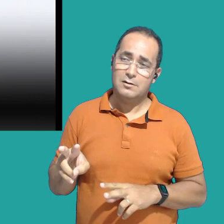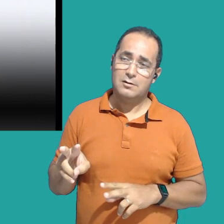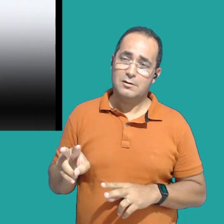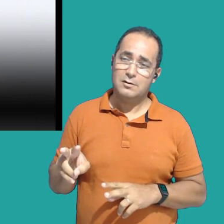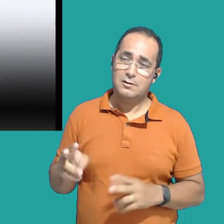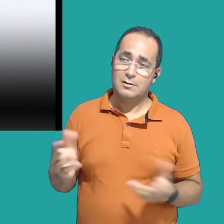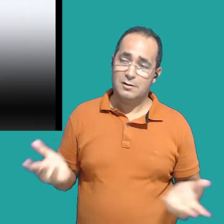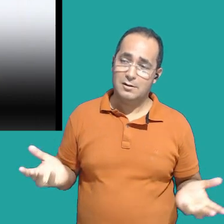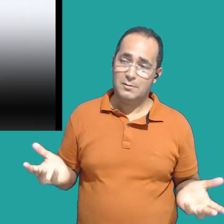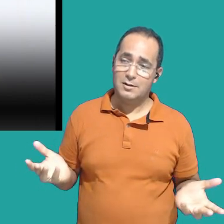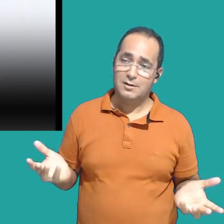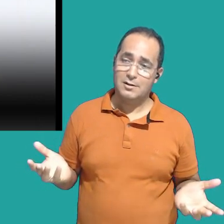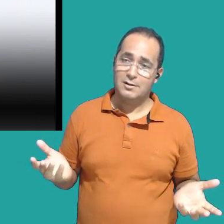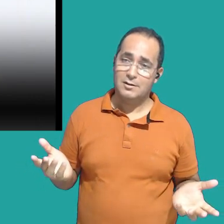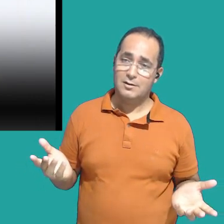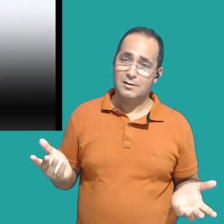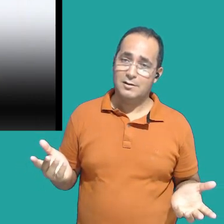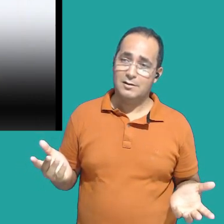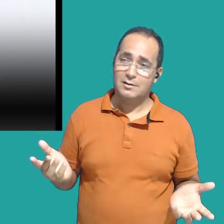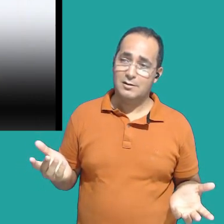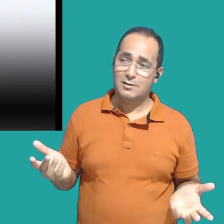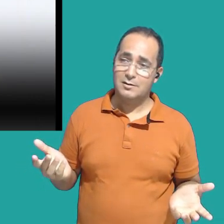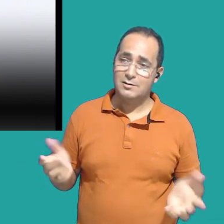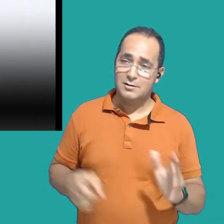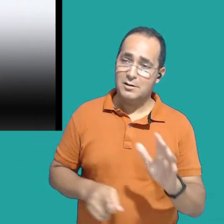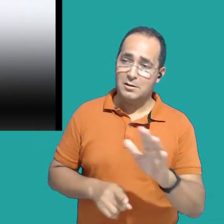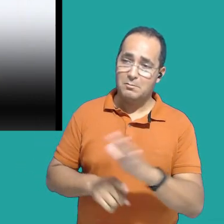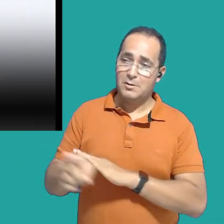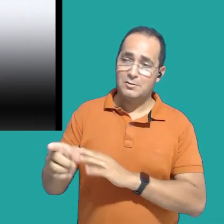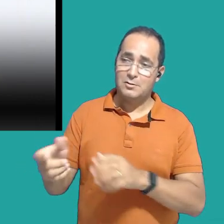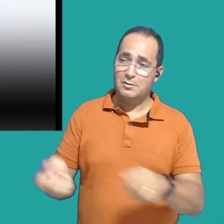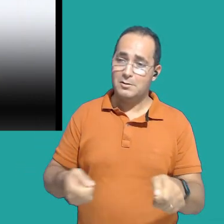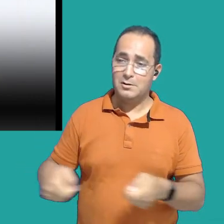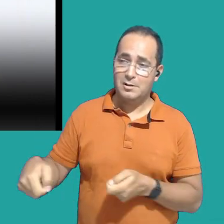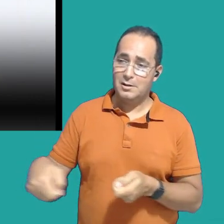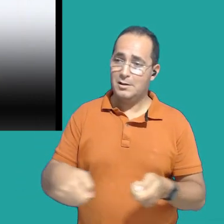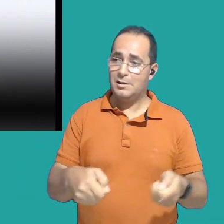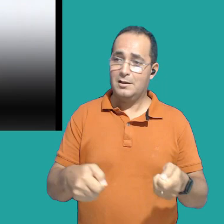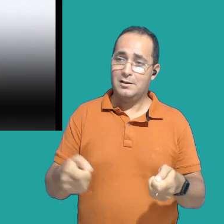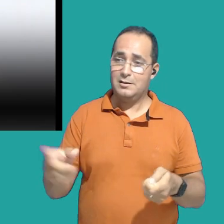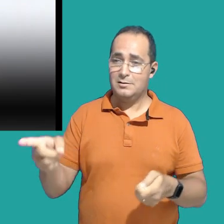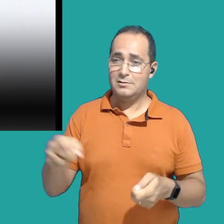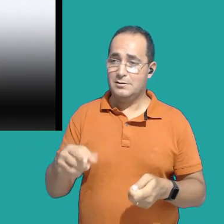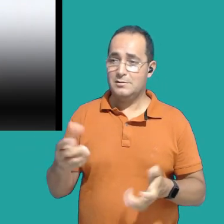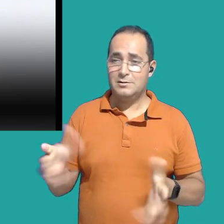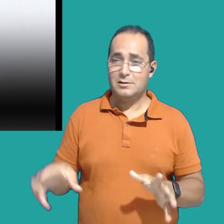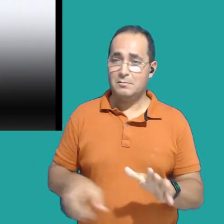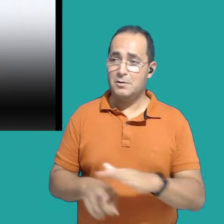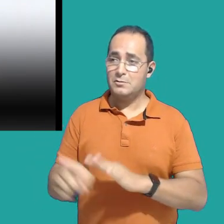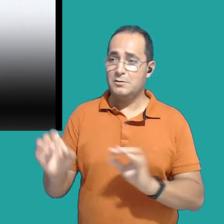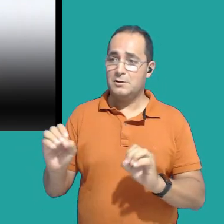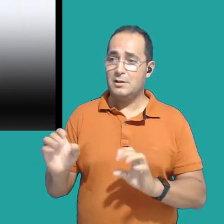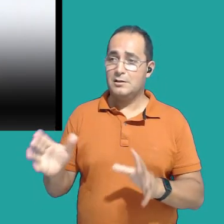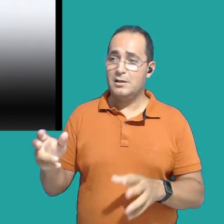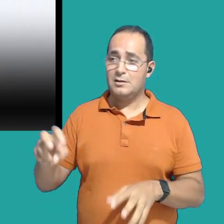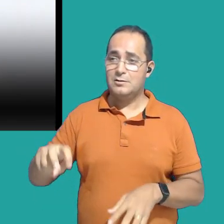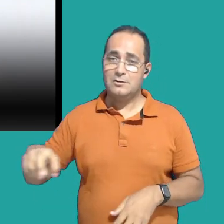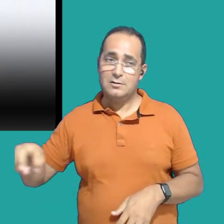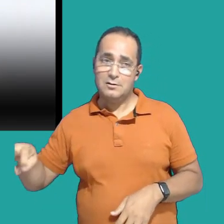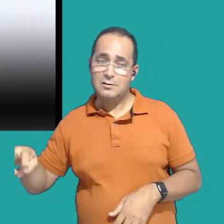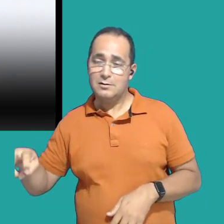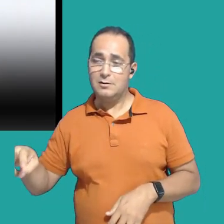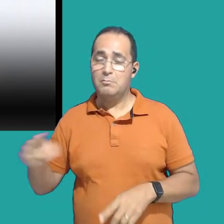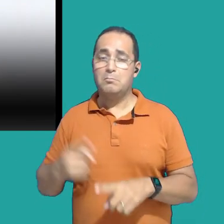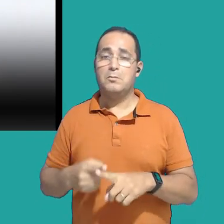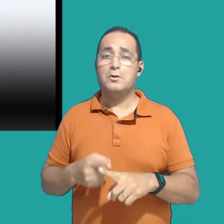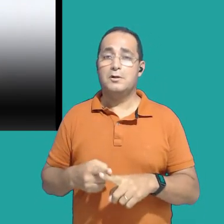Aí eu fiquei de caramba, ninguém perguntou se queria que tirasse uma cadeira para ela ocupar a cadeira de roda lá, ali, ela toda